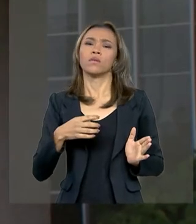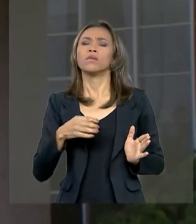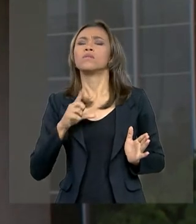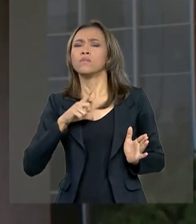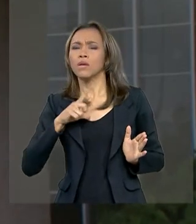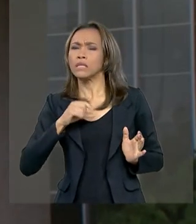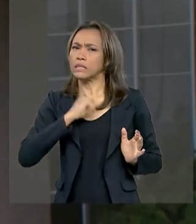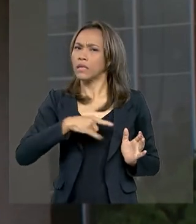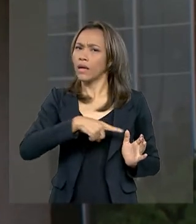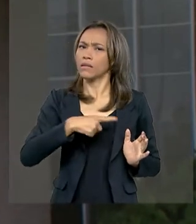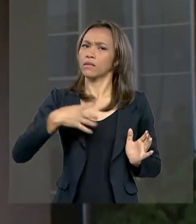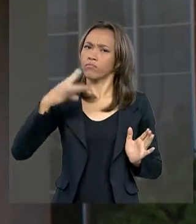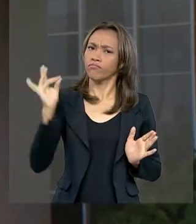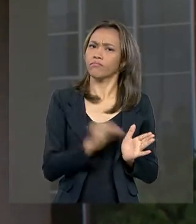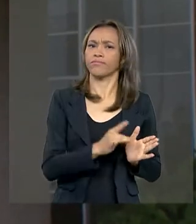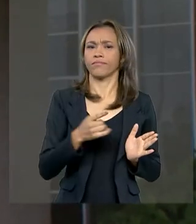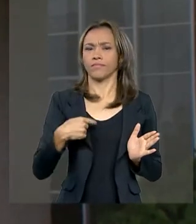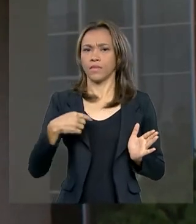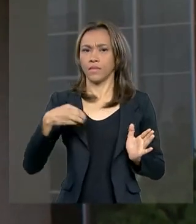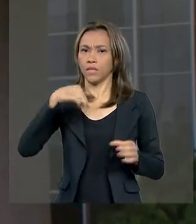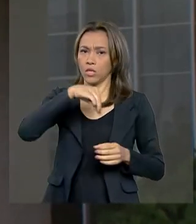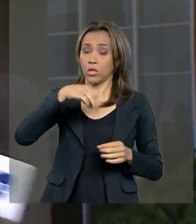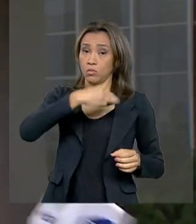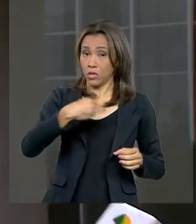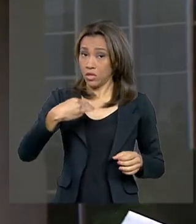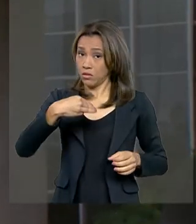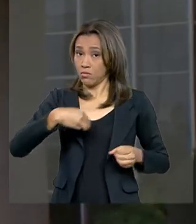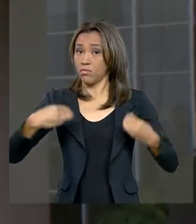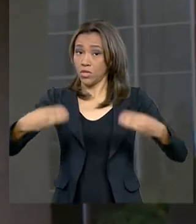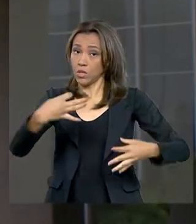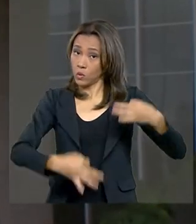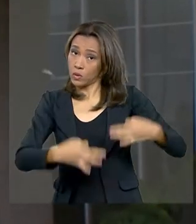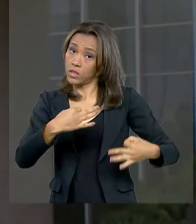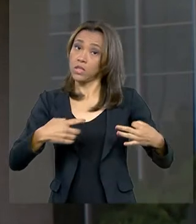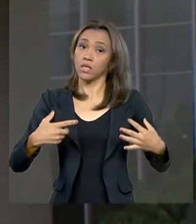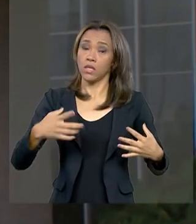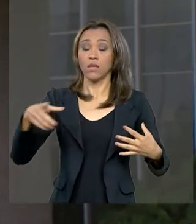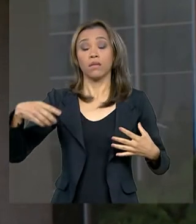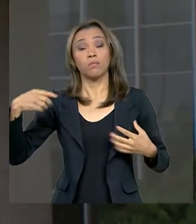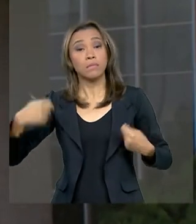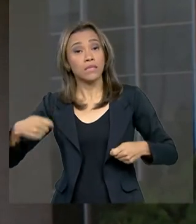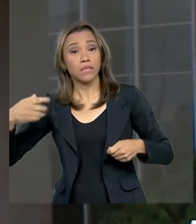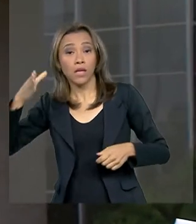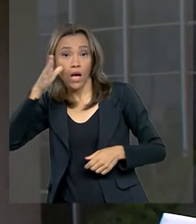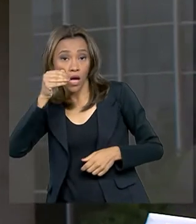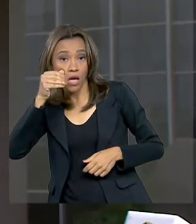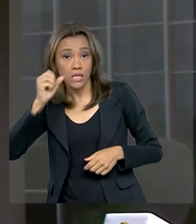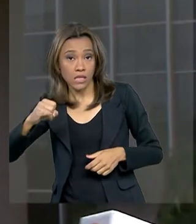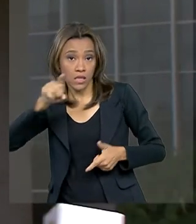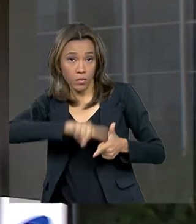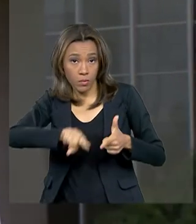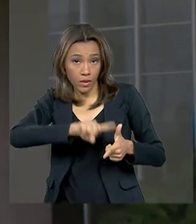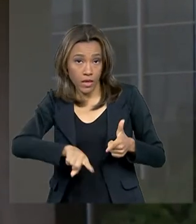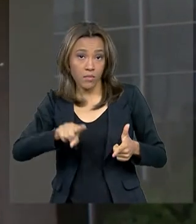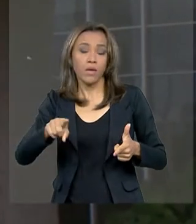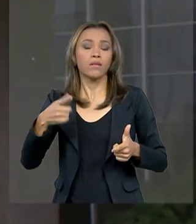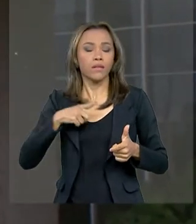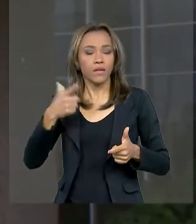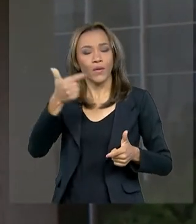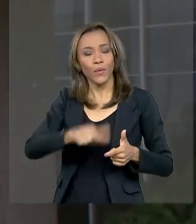está estabelecida no Brasil, que vai ter um canal de reclamação. E é esse o canal que o consumidor deve usar caso ele tenha algum problema, é o